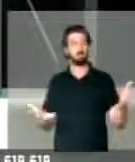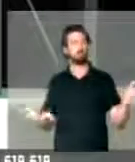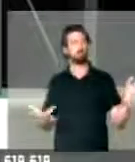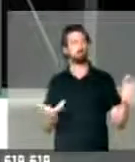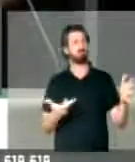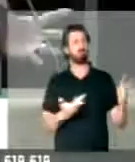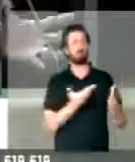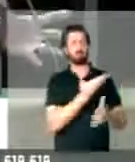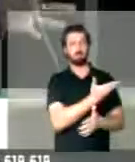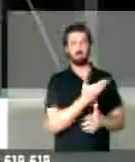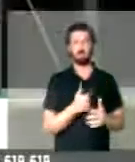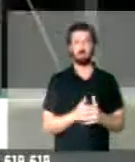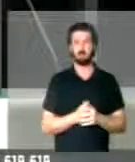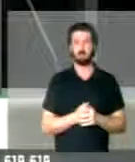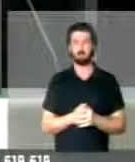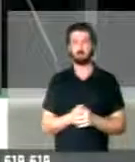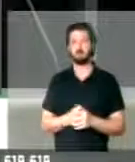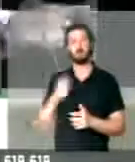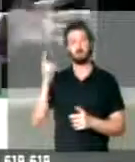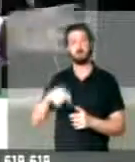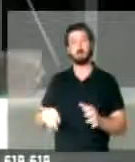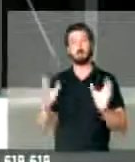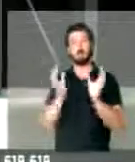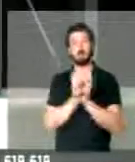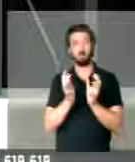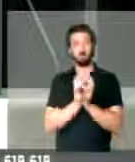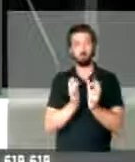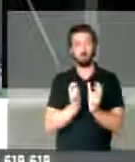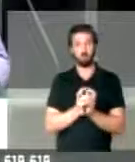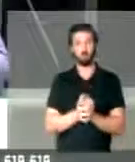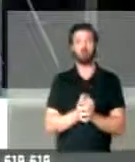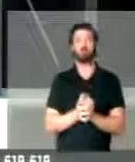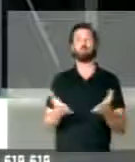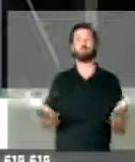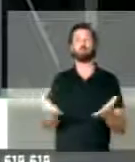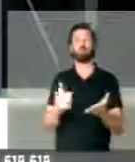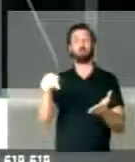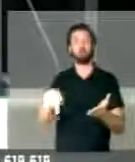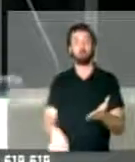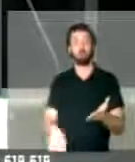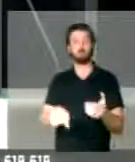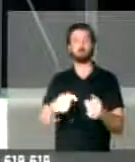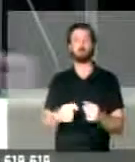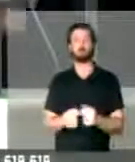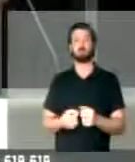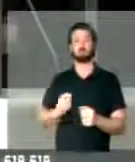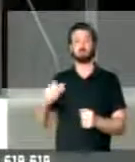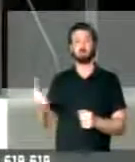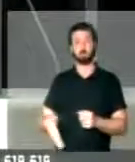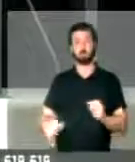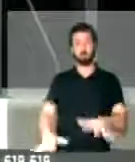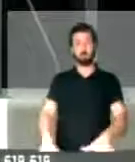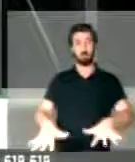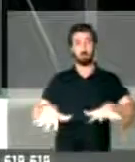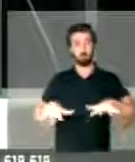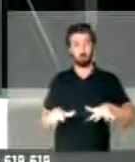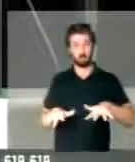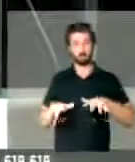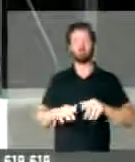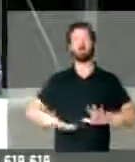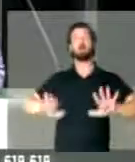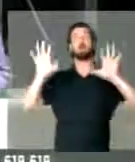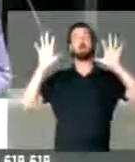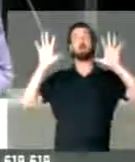fantástica, extraordinária, que é a nossa bancada. Hoje, aqui, ocupando este plenário,